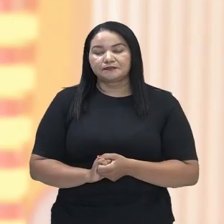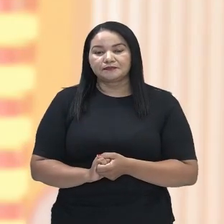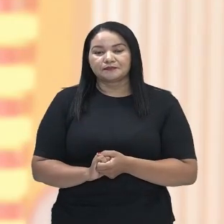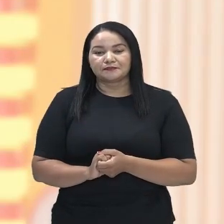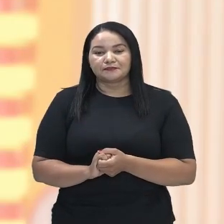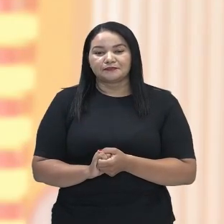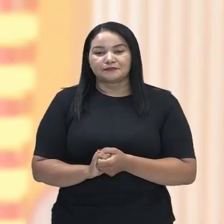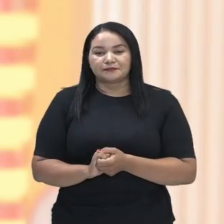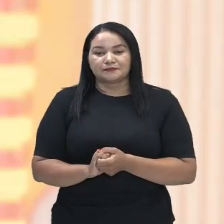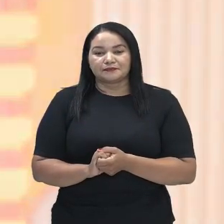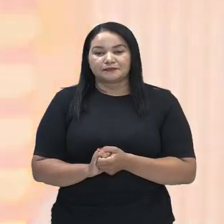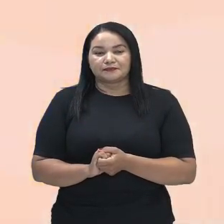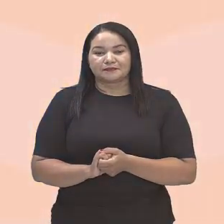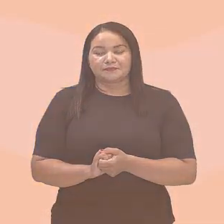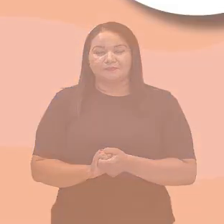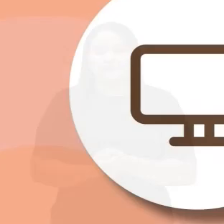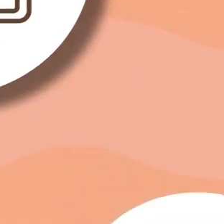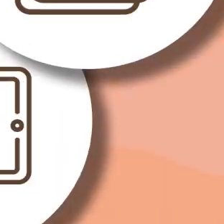à nossa aula.